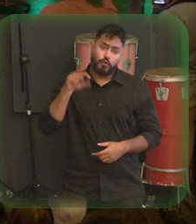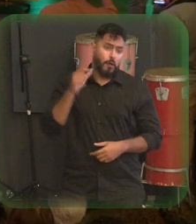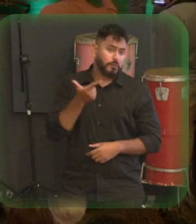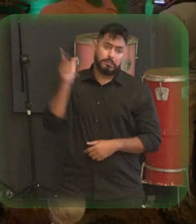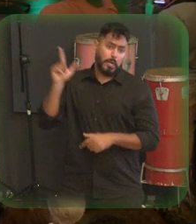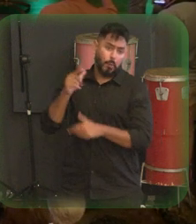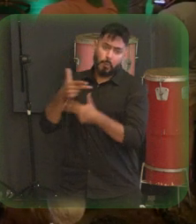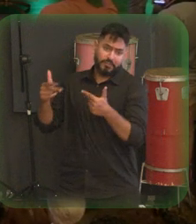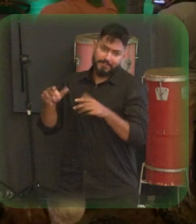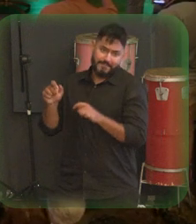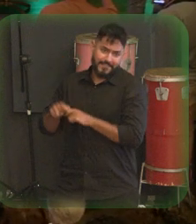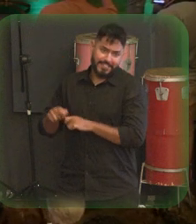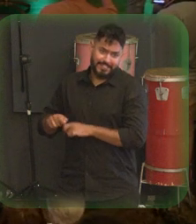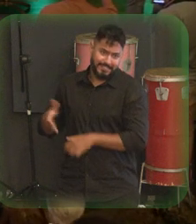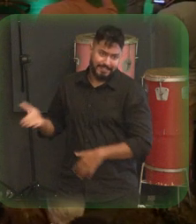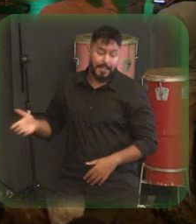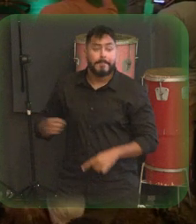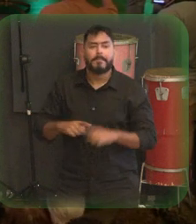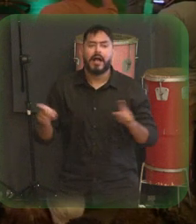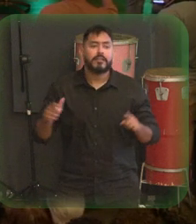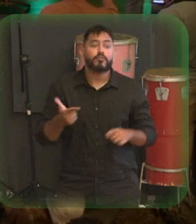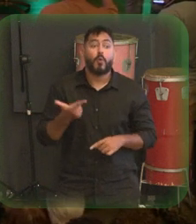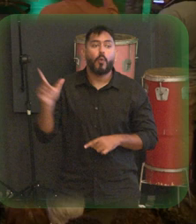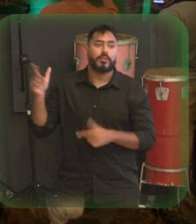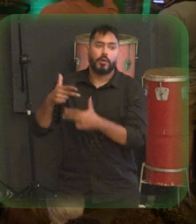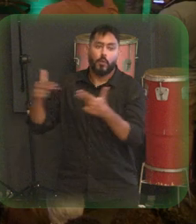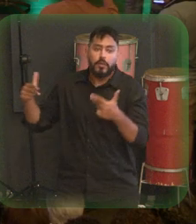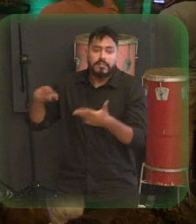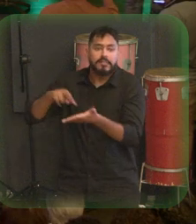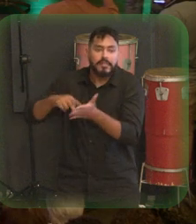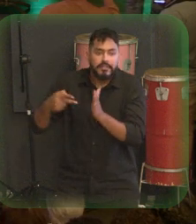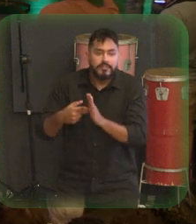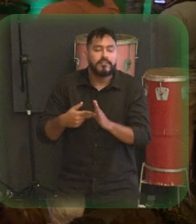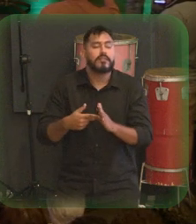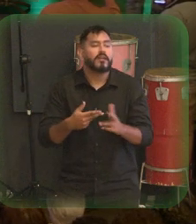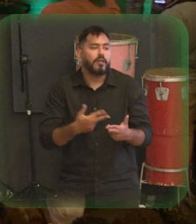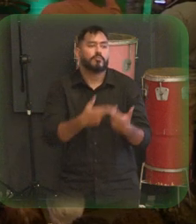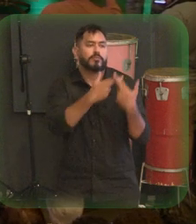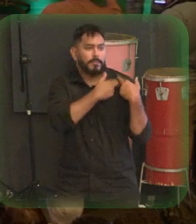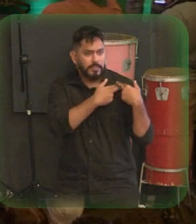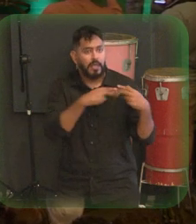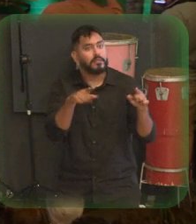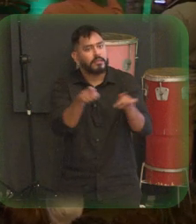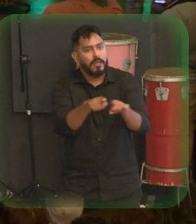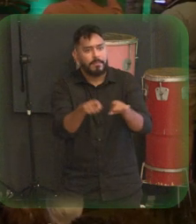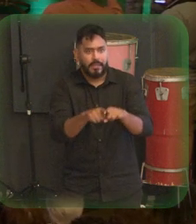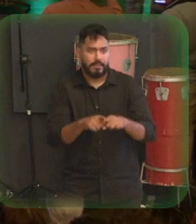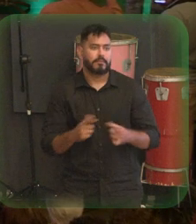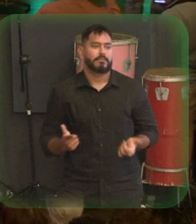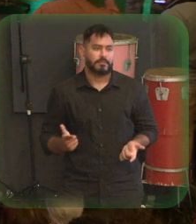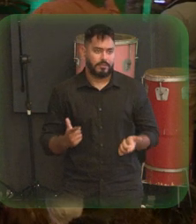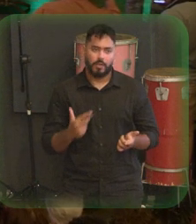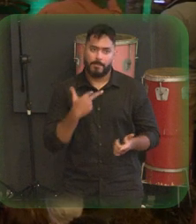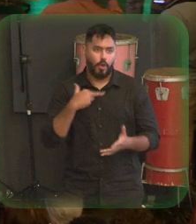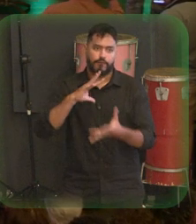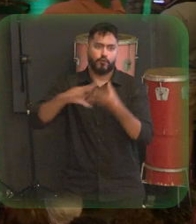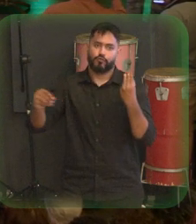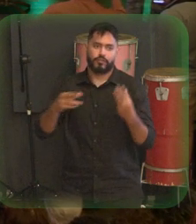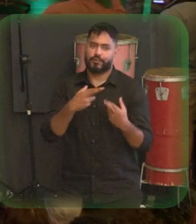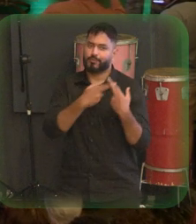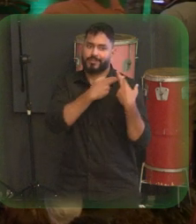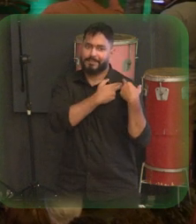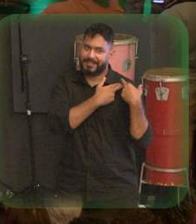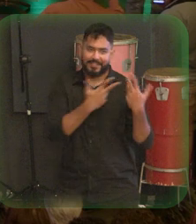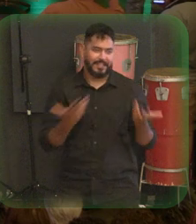Né? Mas fazer outra coisa significa também assumir responsabilidade por um outro ângulo. Ninguém vai fugir disso. Ninguém